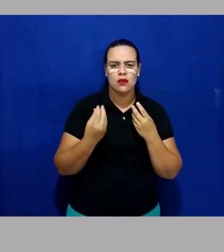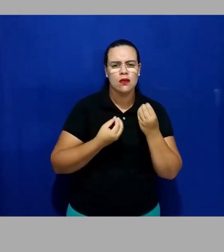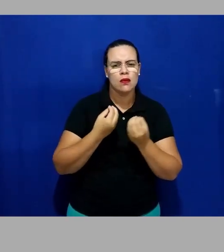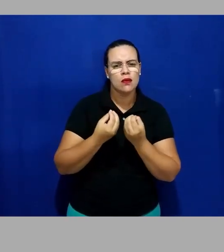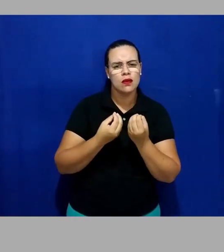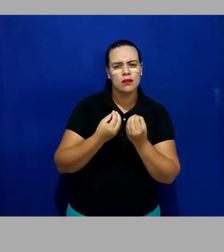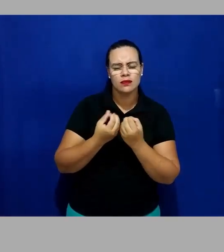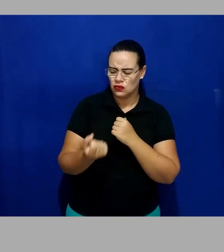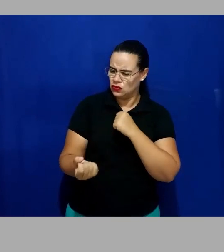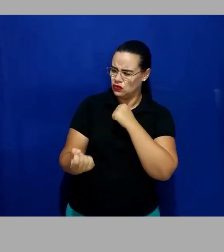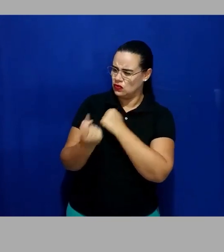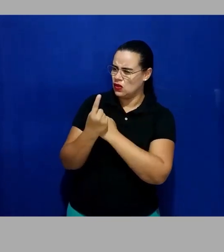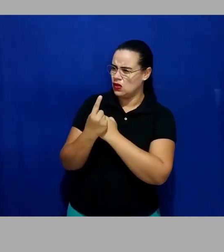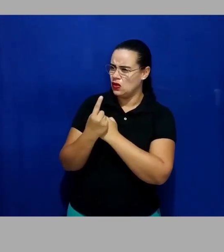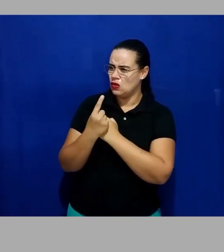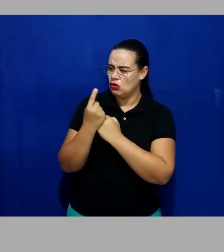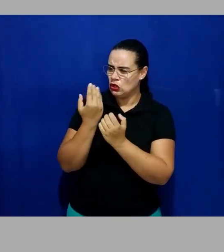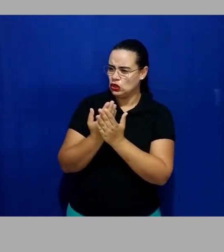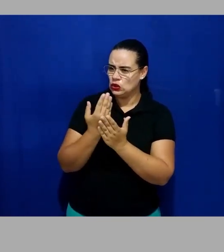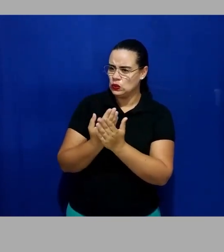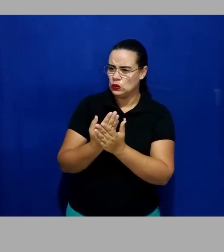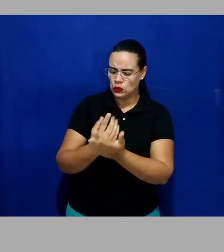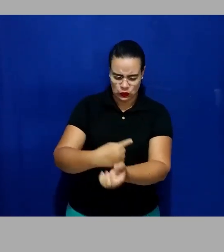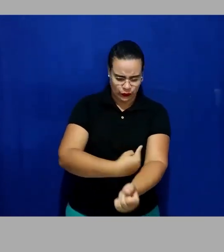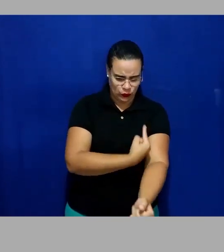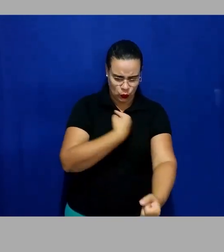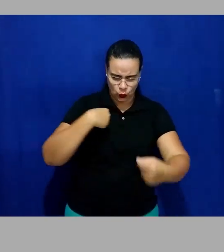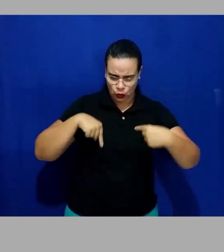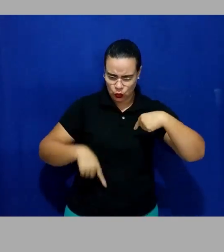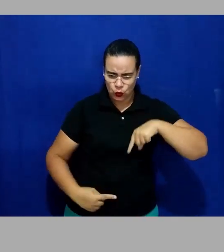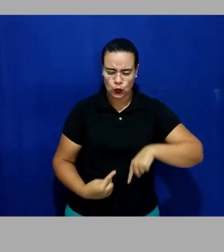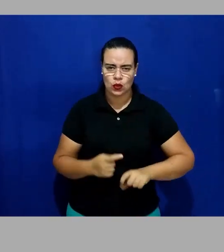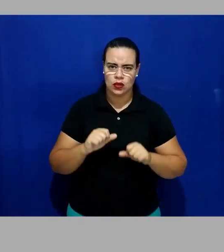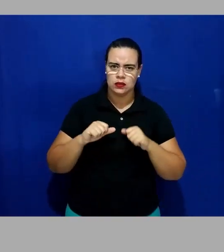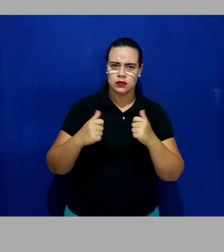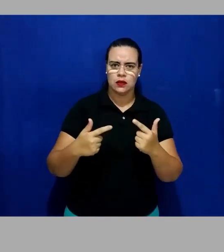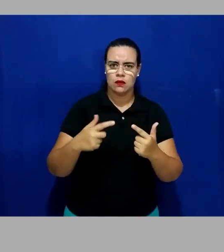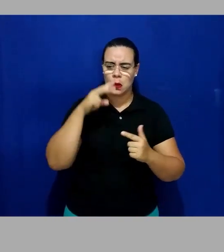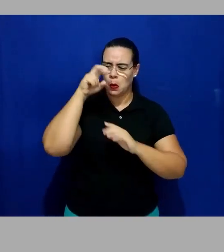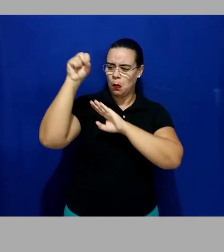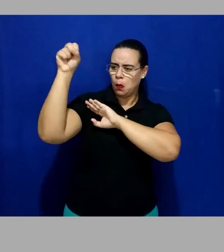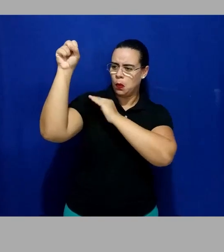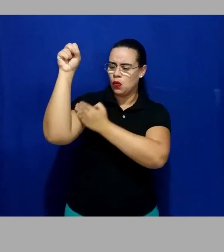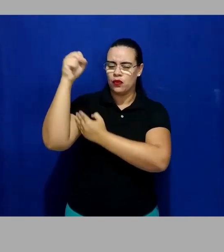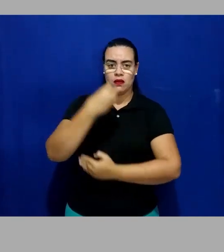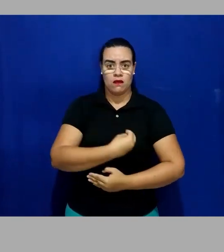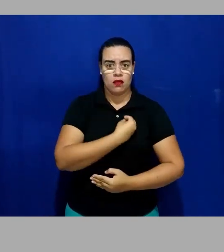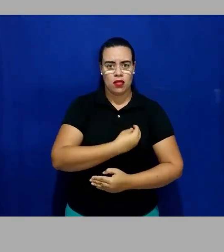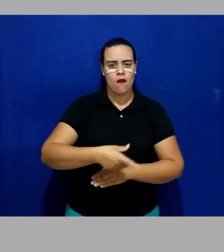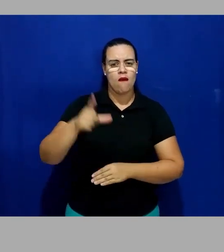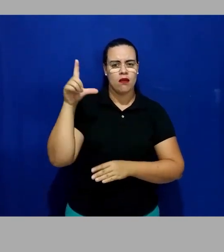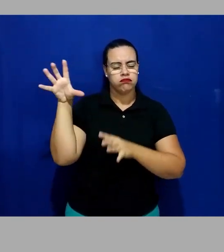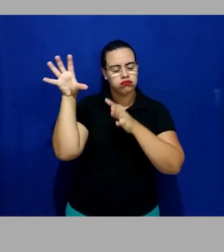e o estado orgânico. As sugestões estranhas, o estudo dos fluidos ação, potência vital